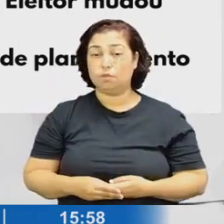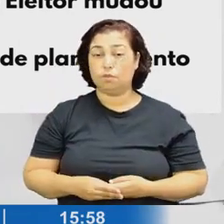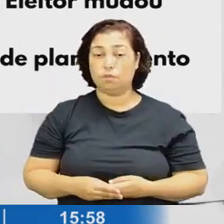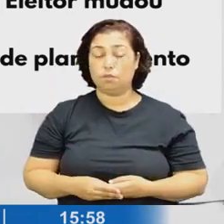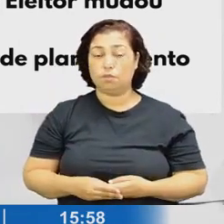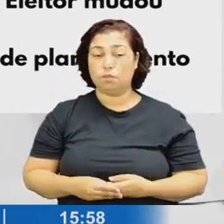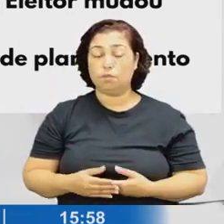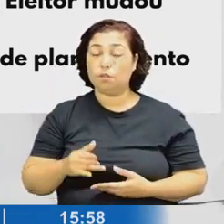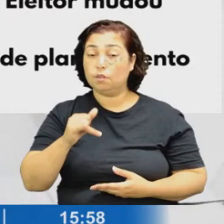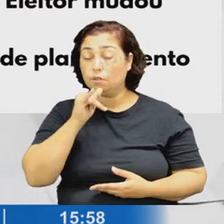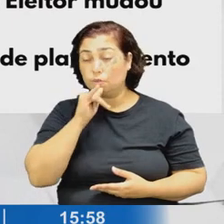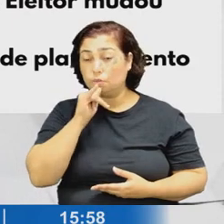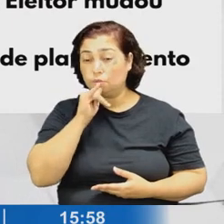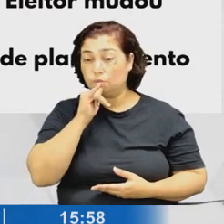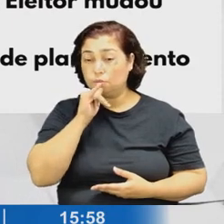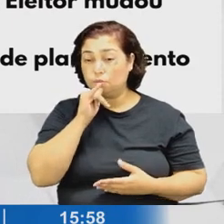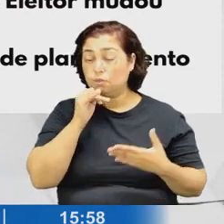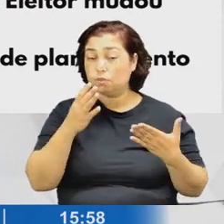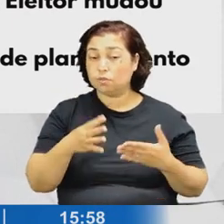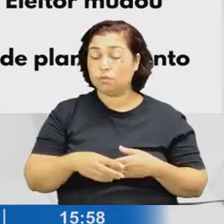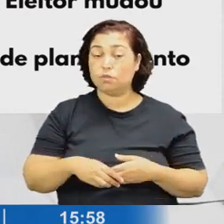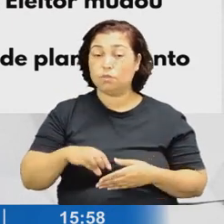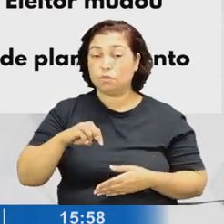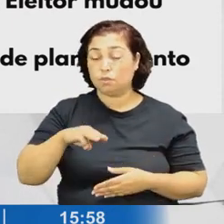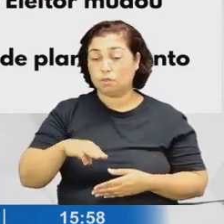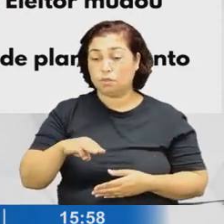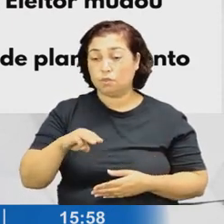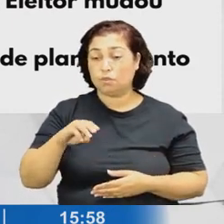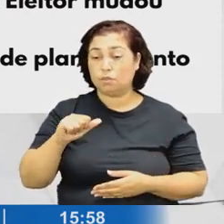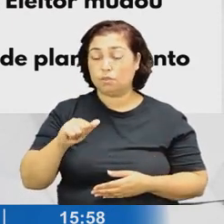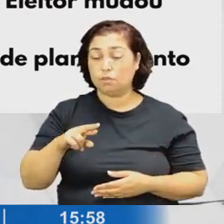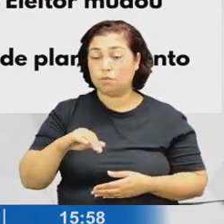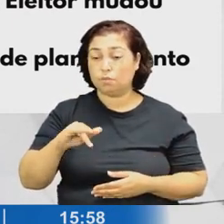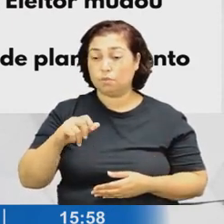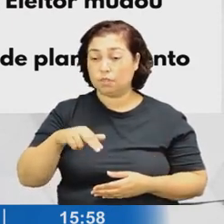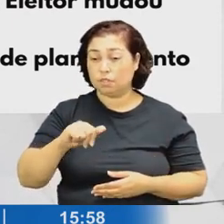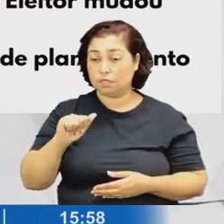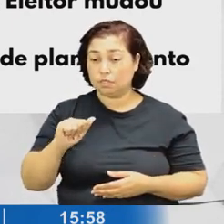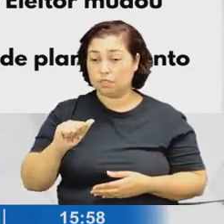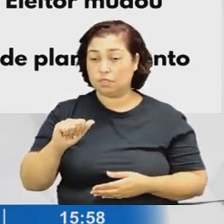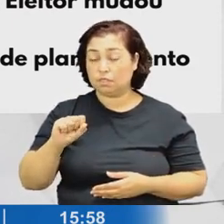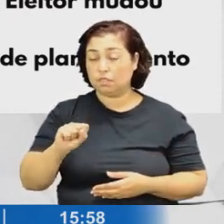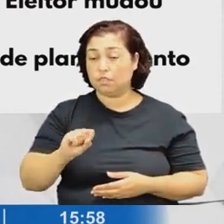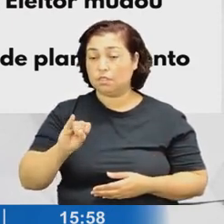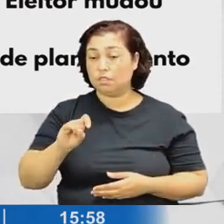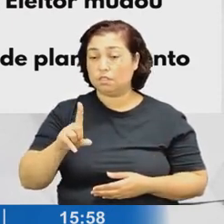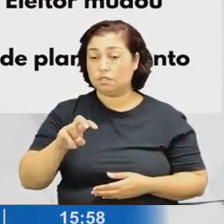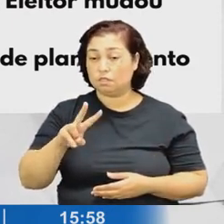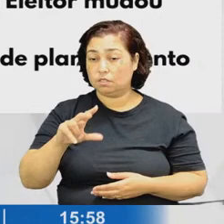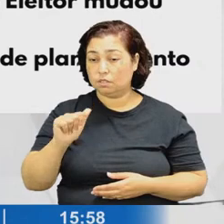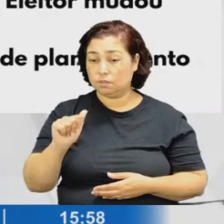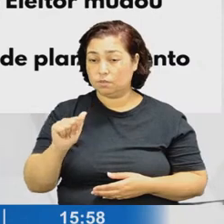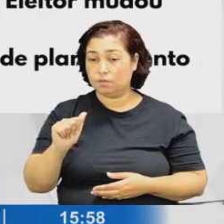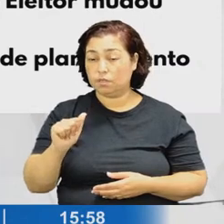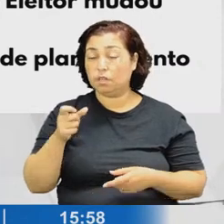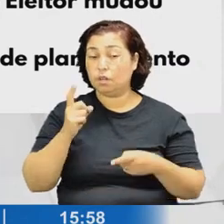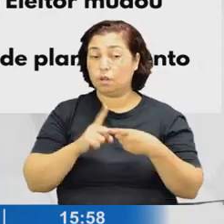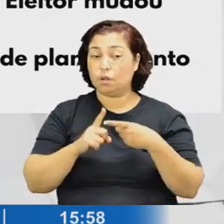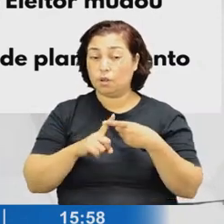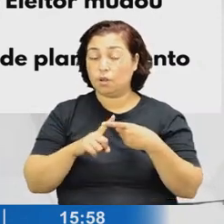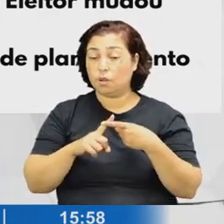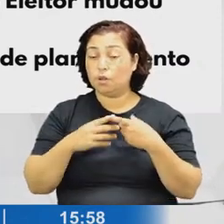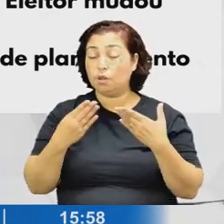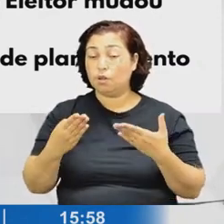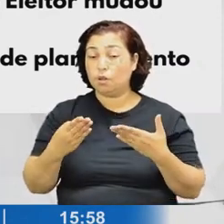Silva um exemplo excelente para entender desconstrução de uma reputação porque por causa